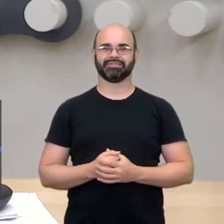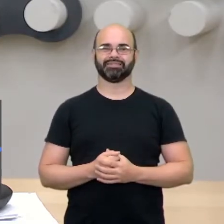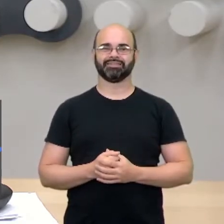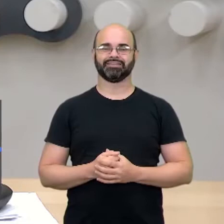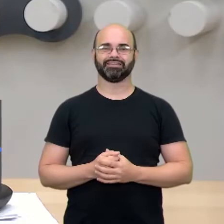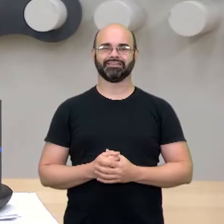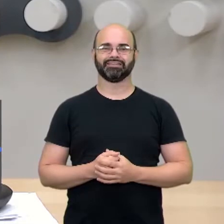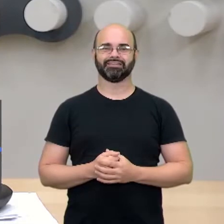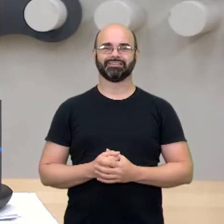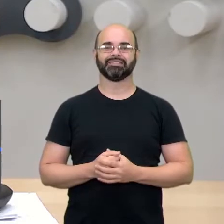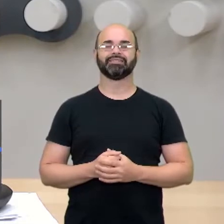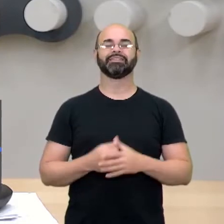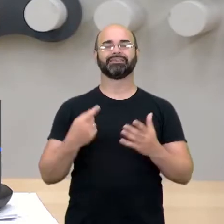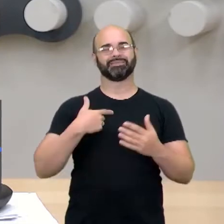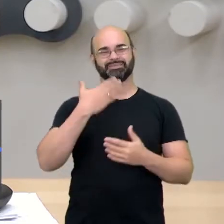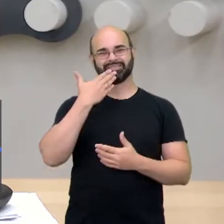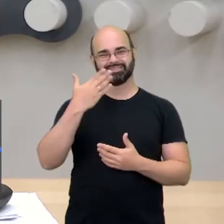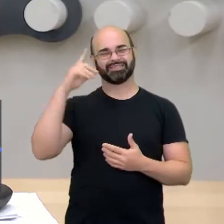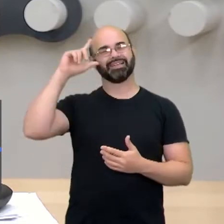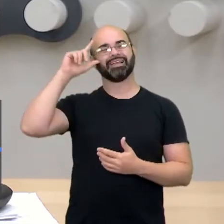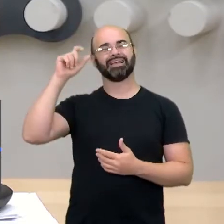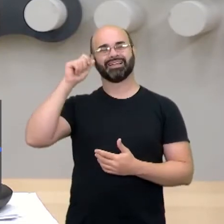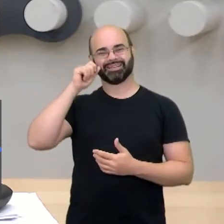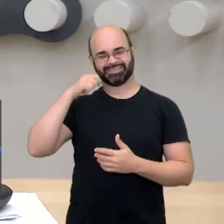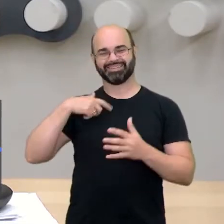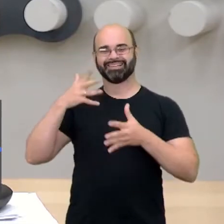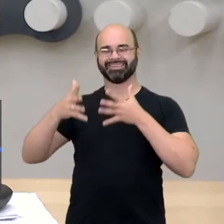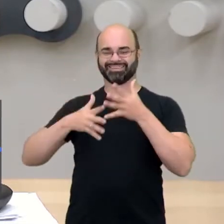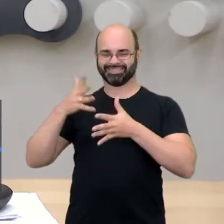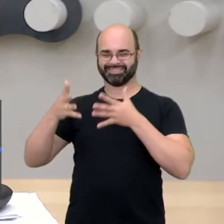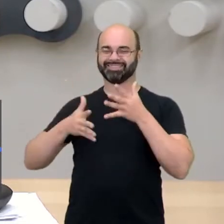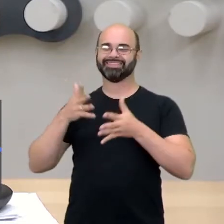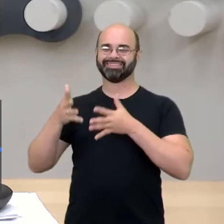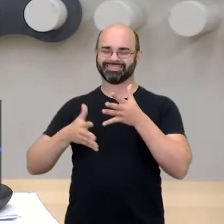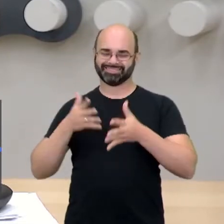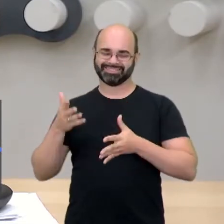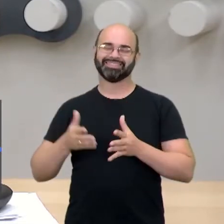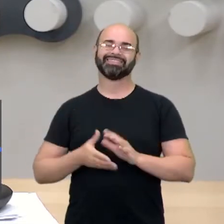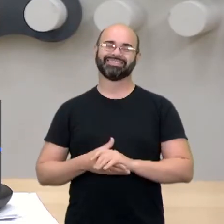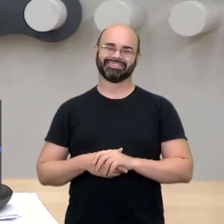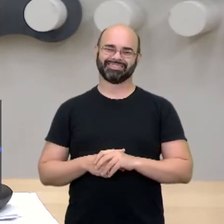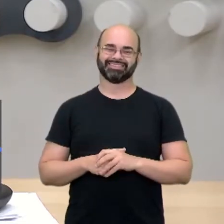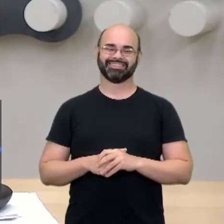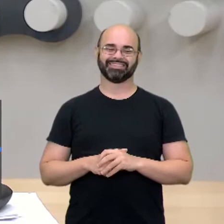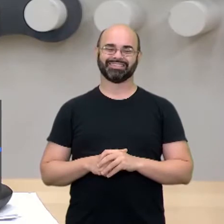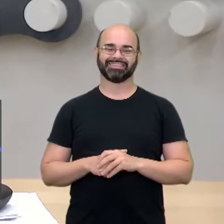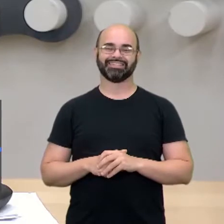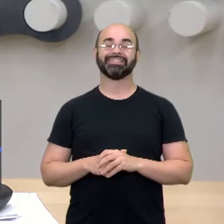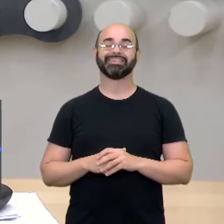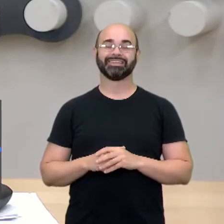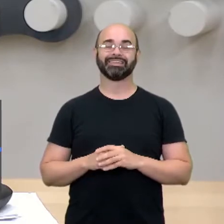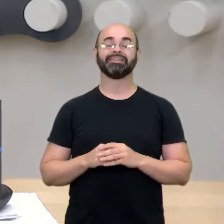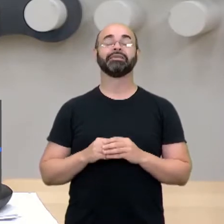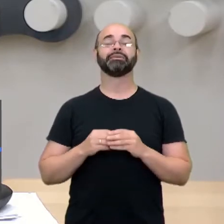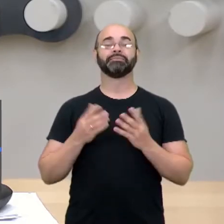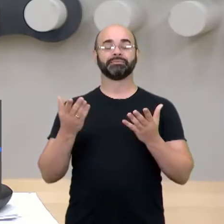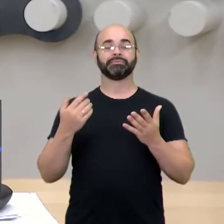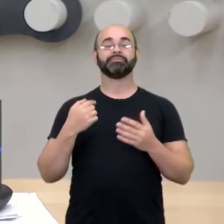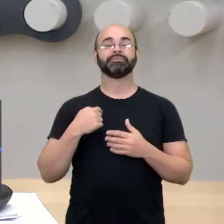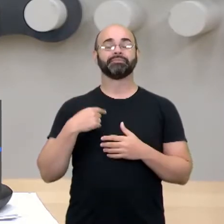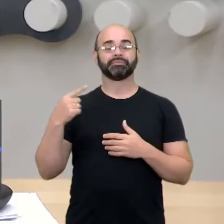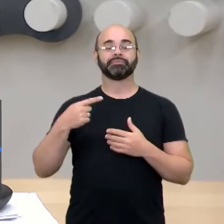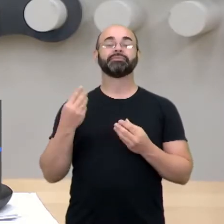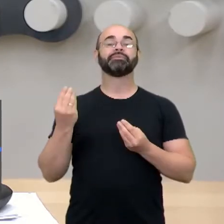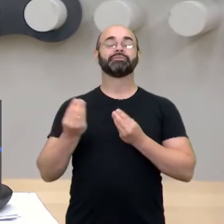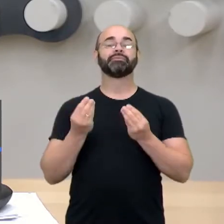pedir a gentileza do André que o nosso querido intérprete de libras que tá aqui com a gente sempre eu vou pedir a gentileza do André se